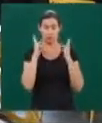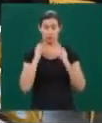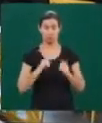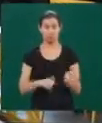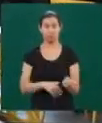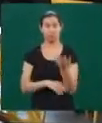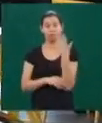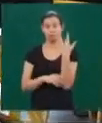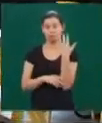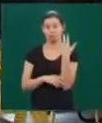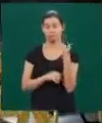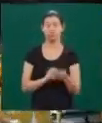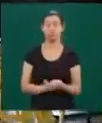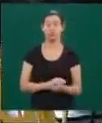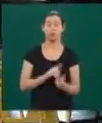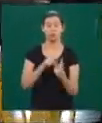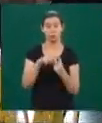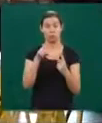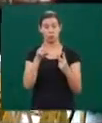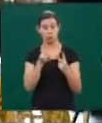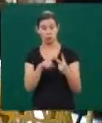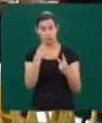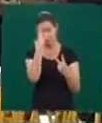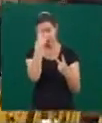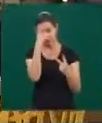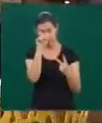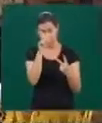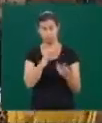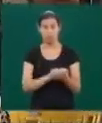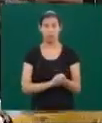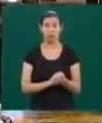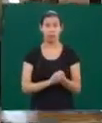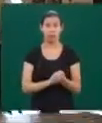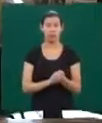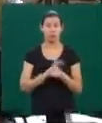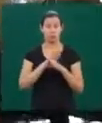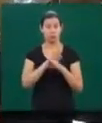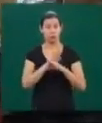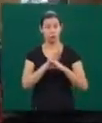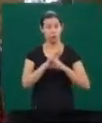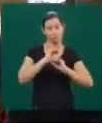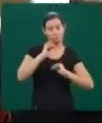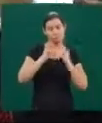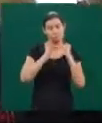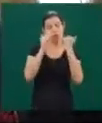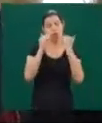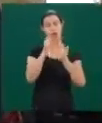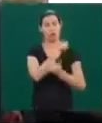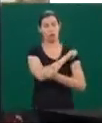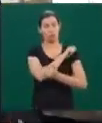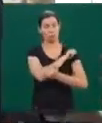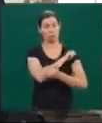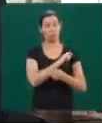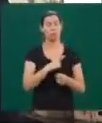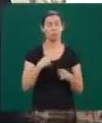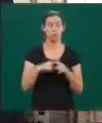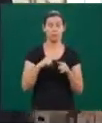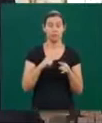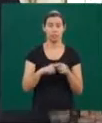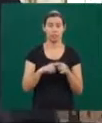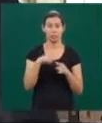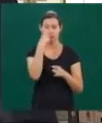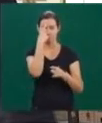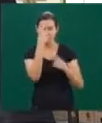mãos. Mas os dois inventos também trouxeram melhorias aos alunos, porque durante o processo de